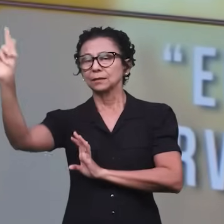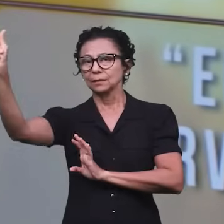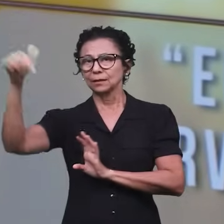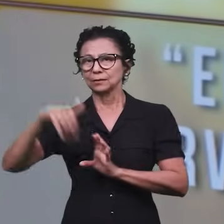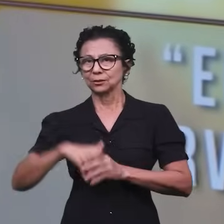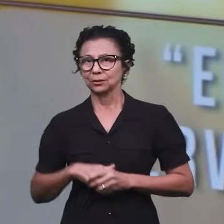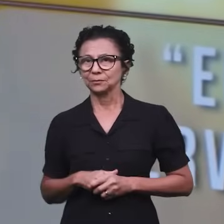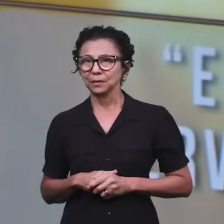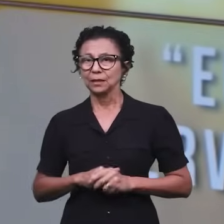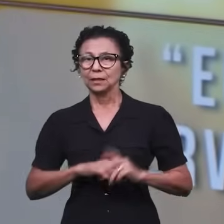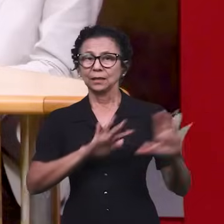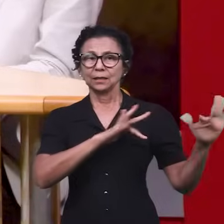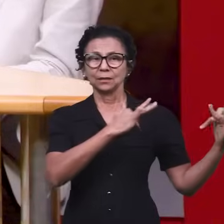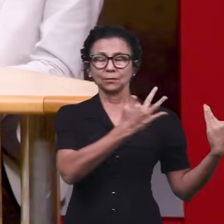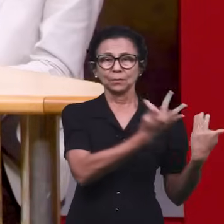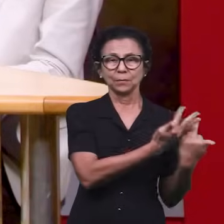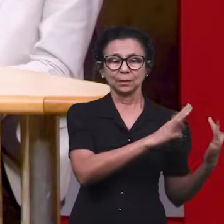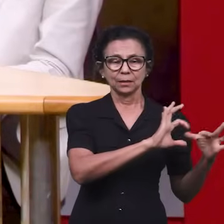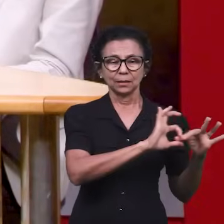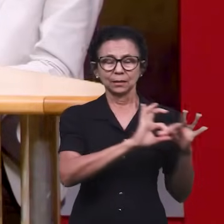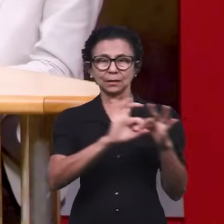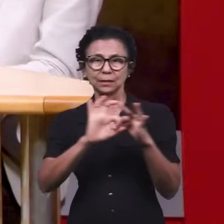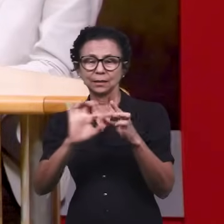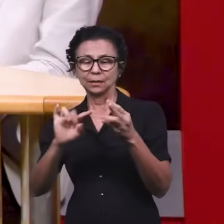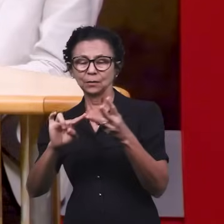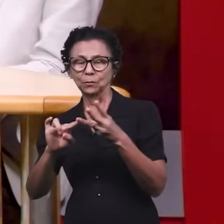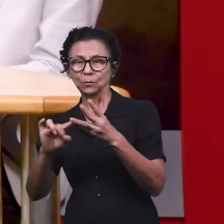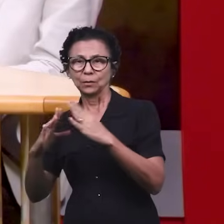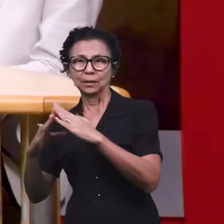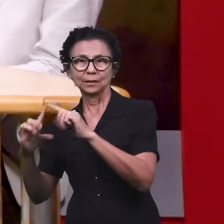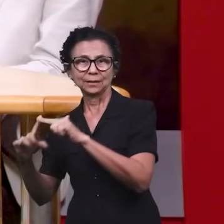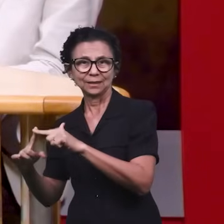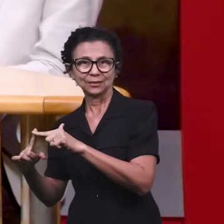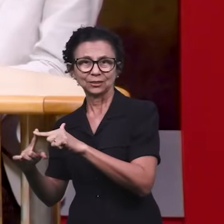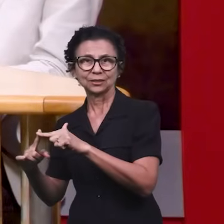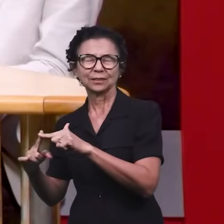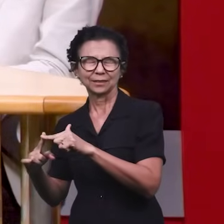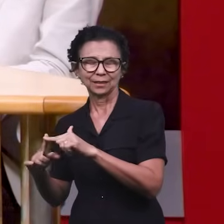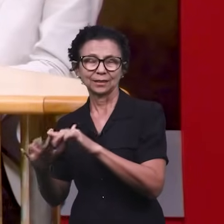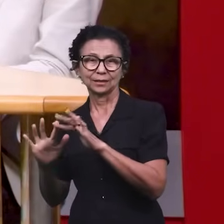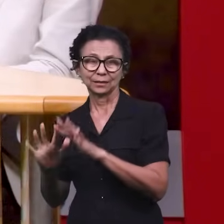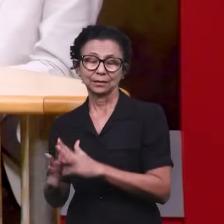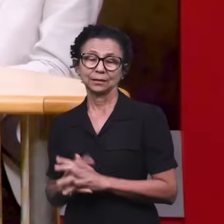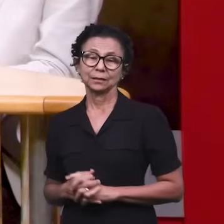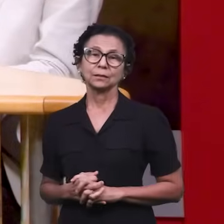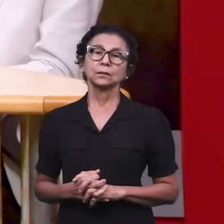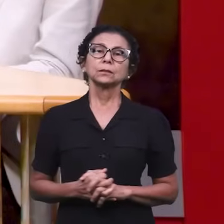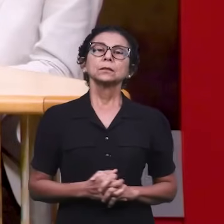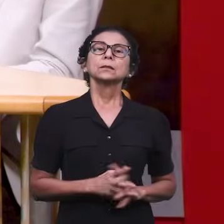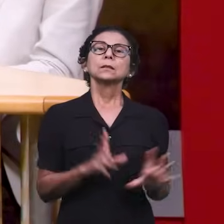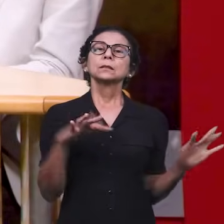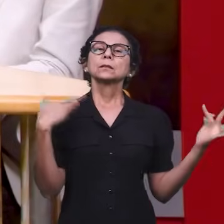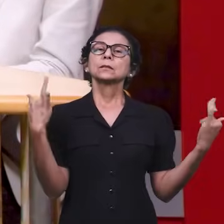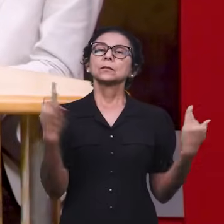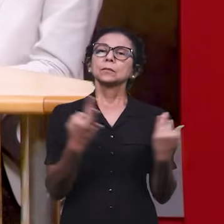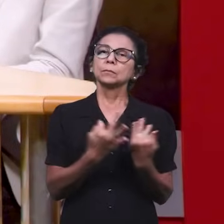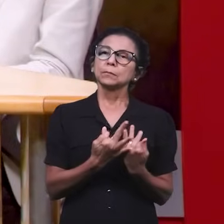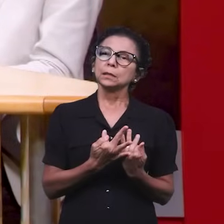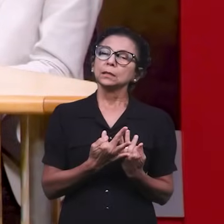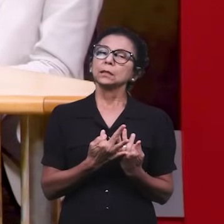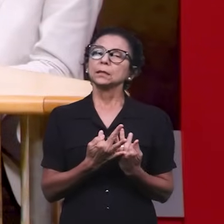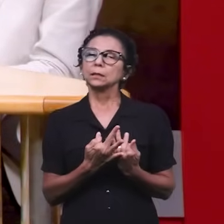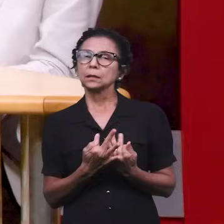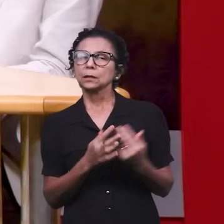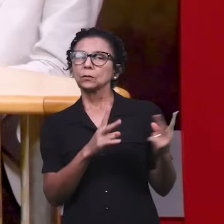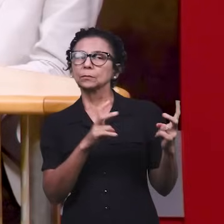com isso, né? Verdade. E volta para casa, não há o temor, algumas conversas, alguns comportamentos, algumas coisas que a gente permite entrar dentro da